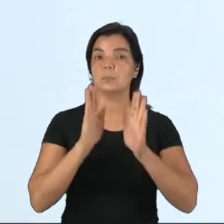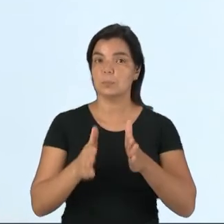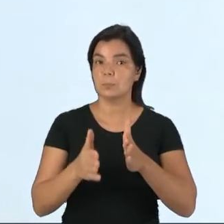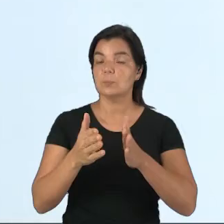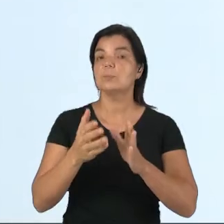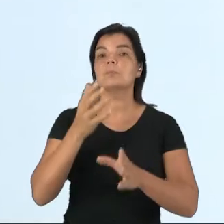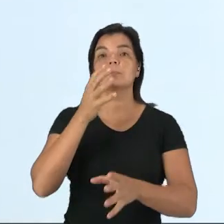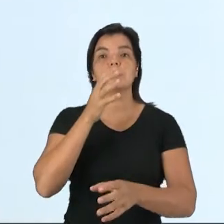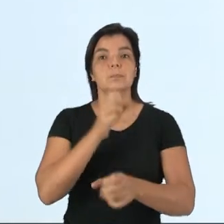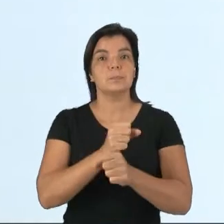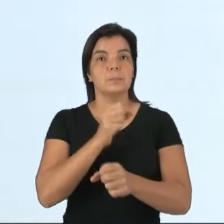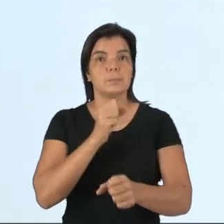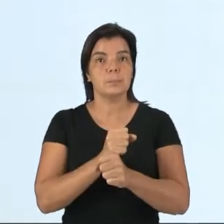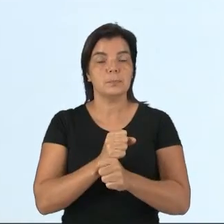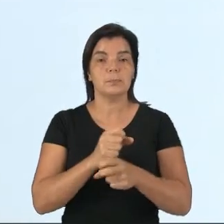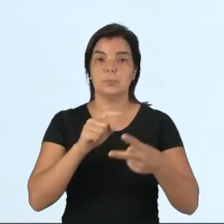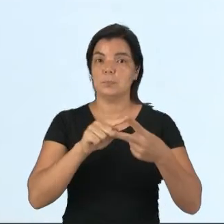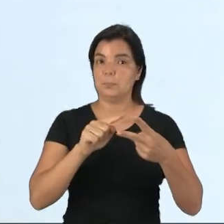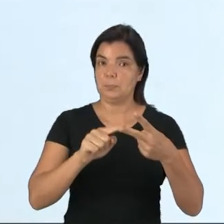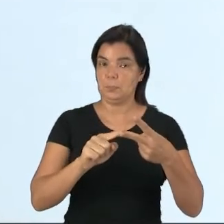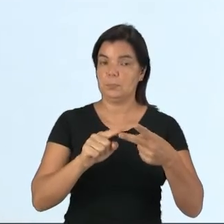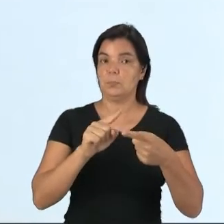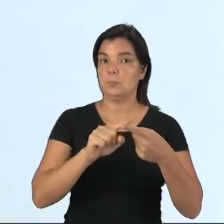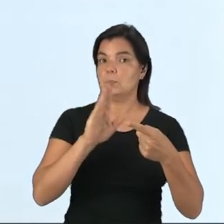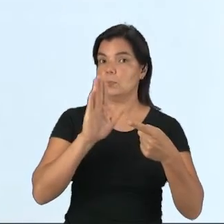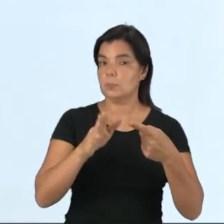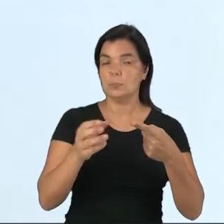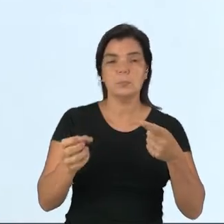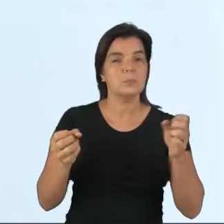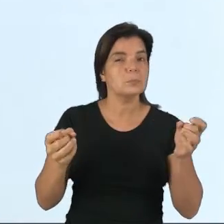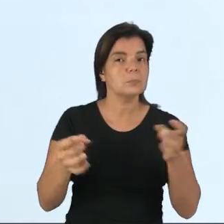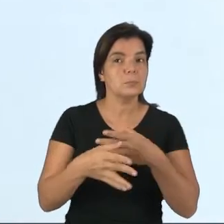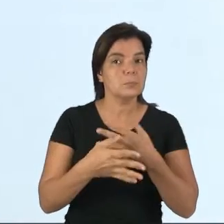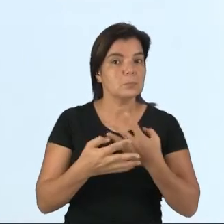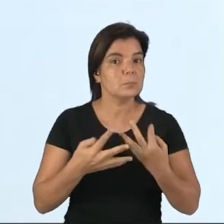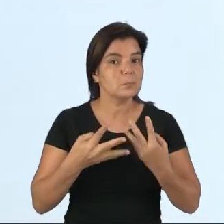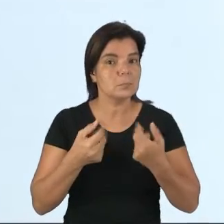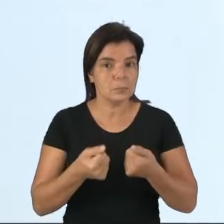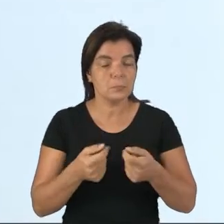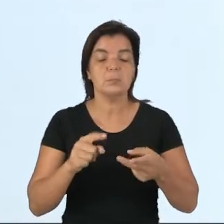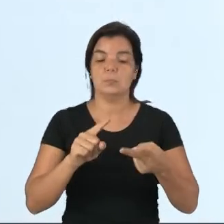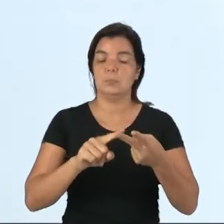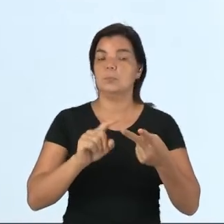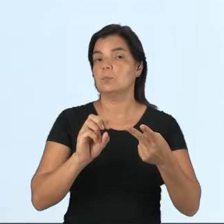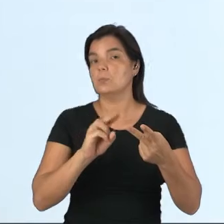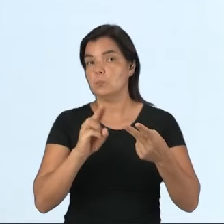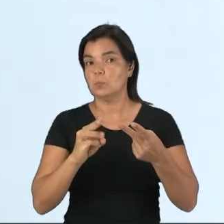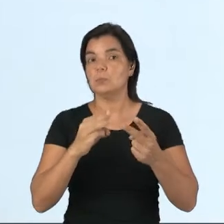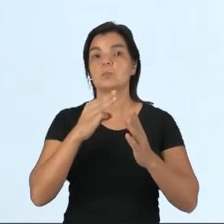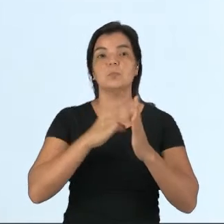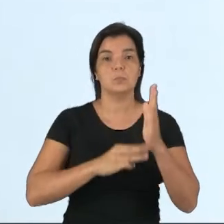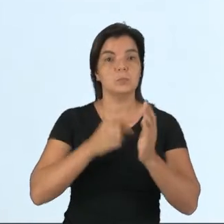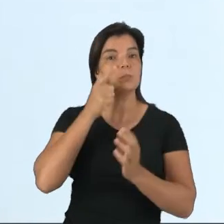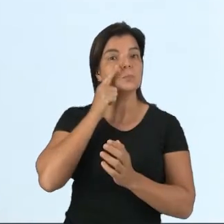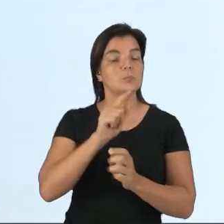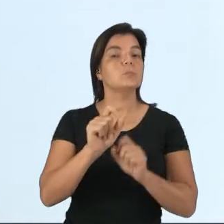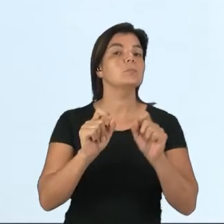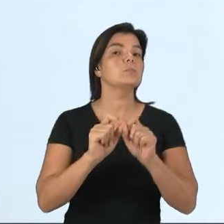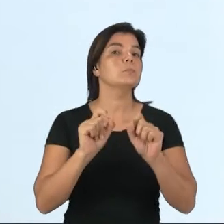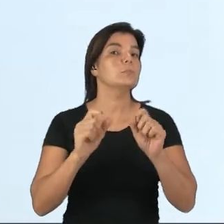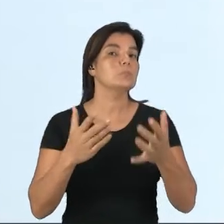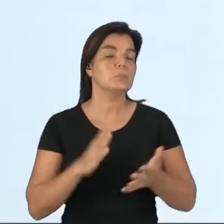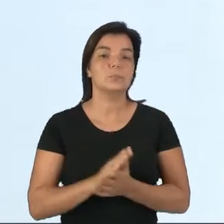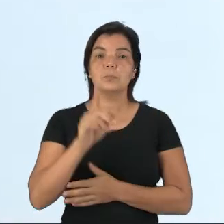da adição, né, tem dois momentos. Ou ela já vem já praticamente pronta, ou você tem que fazer alguma metodologia que consiga fazer o quê?